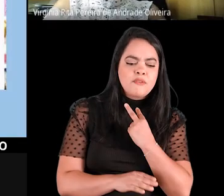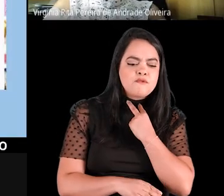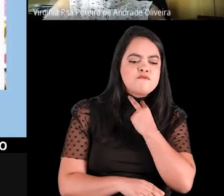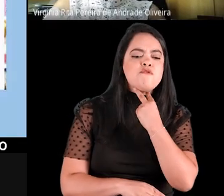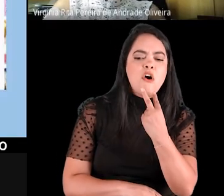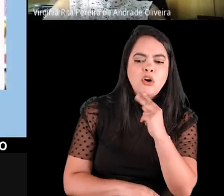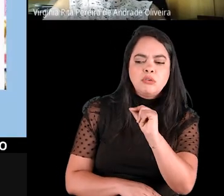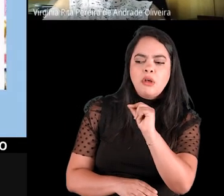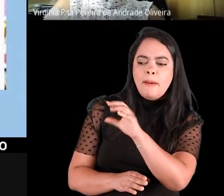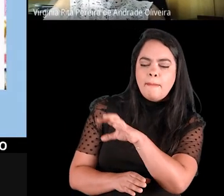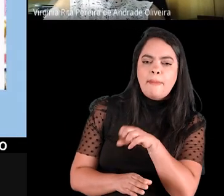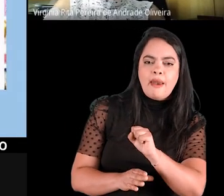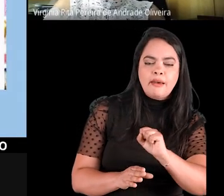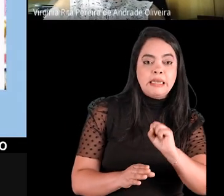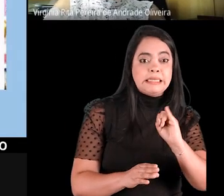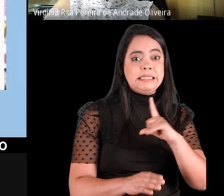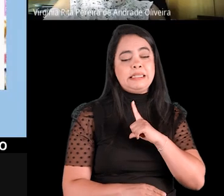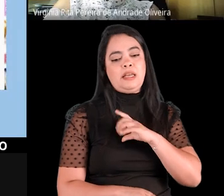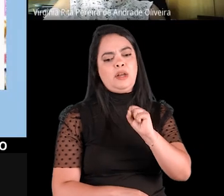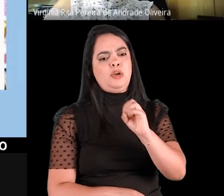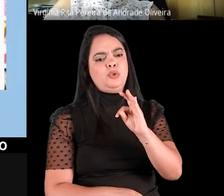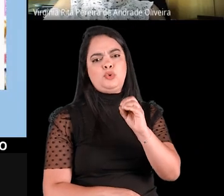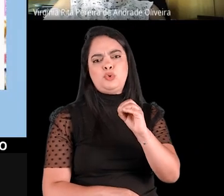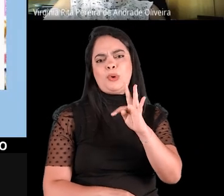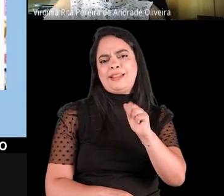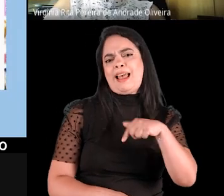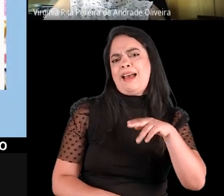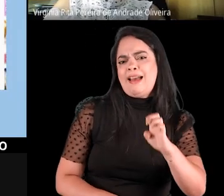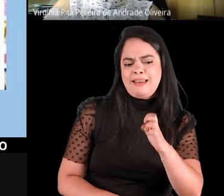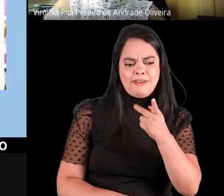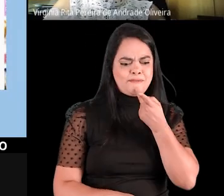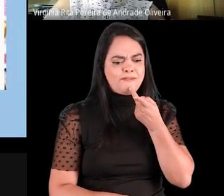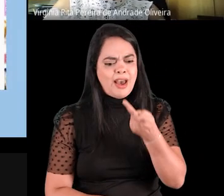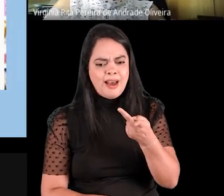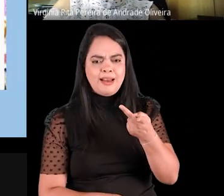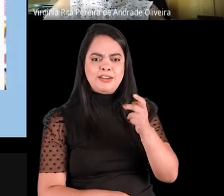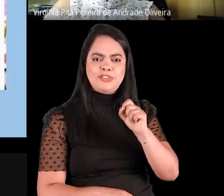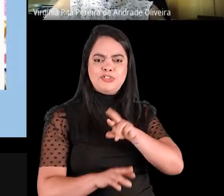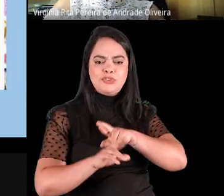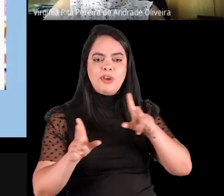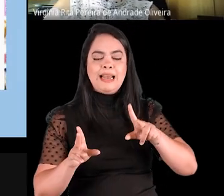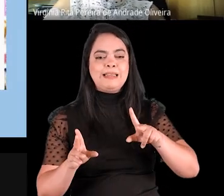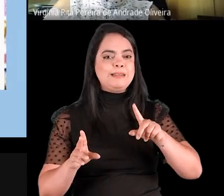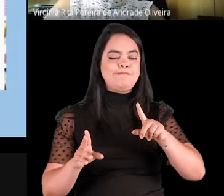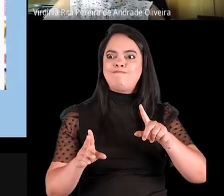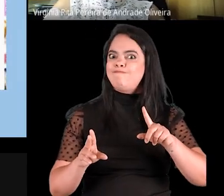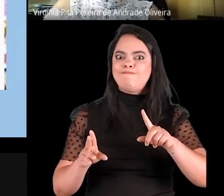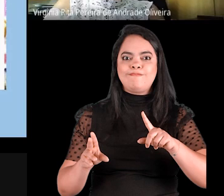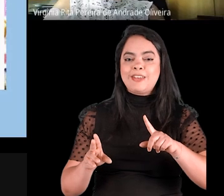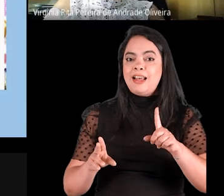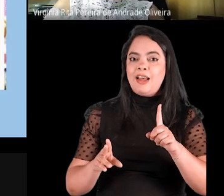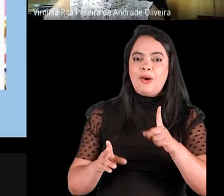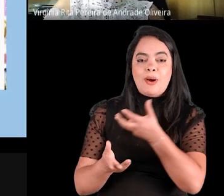quando tem um sotaque, né, algum jeito de falar, às vezes o programa não consegue reconhecer a palavra e ele